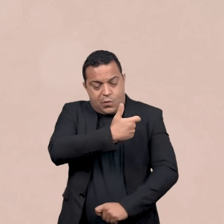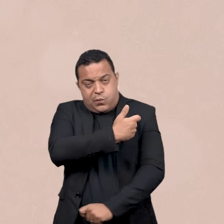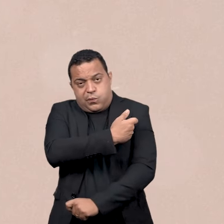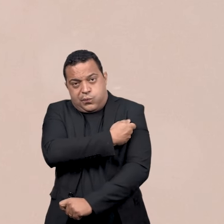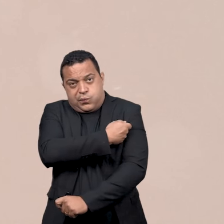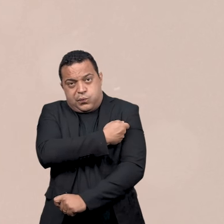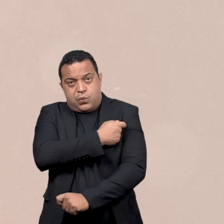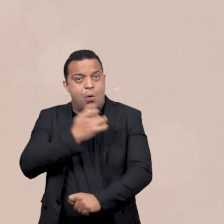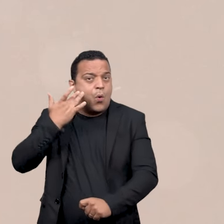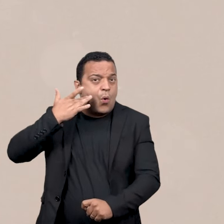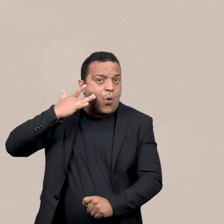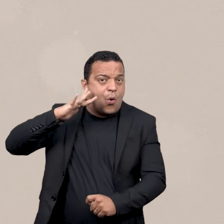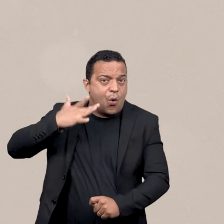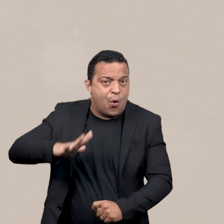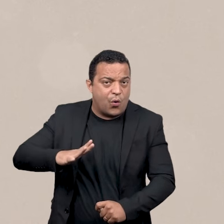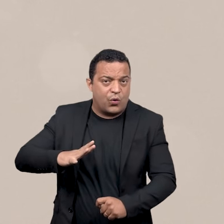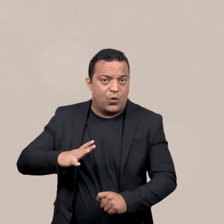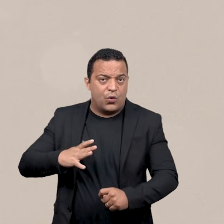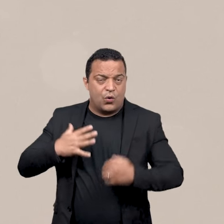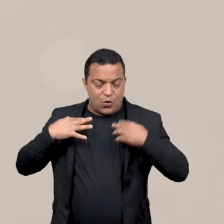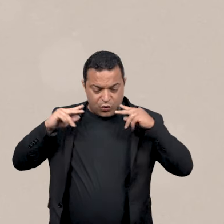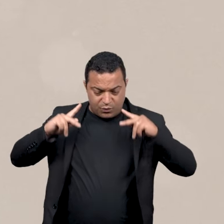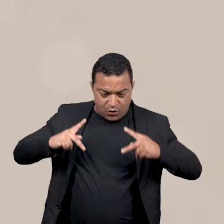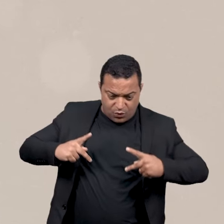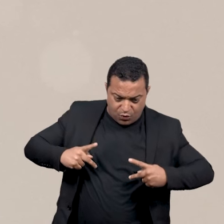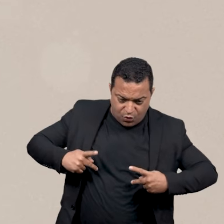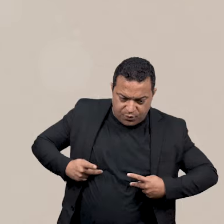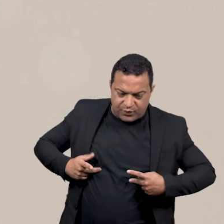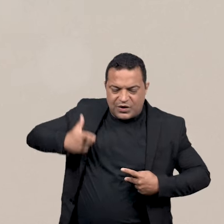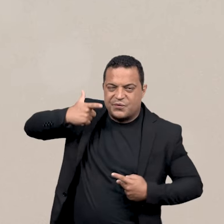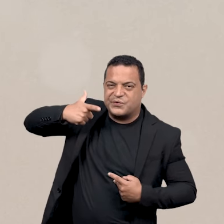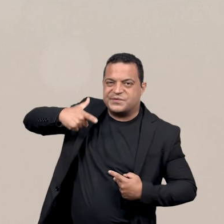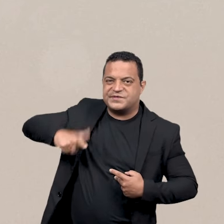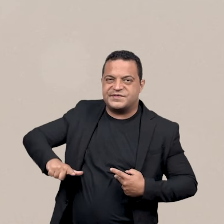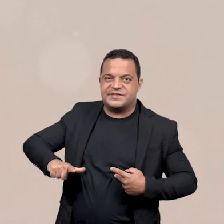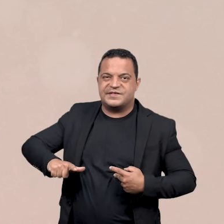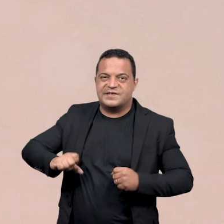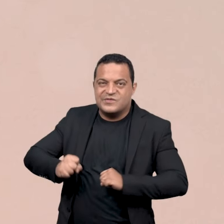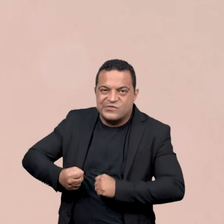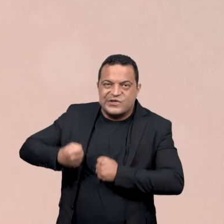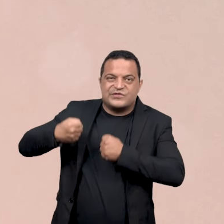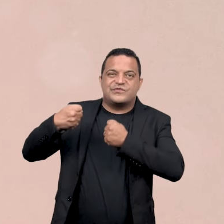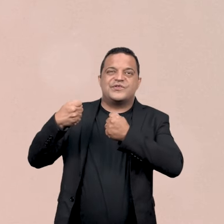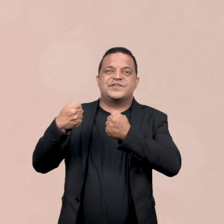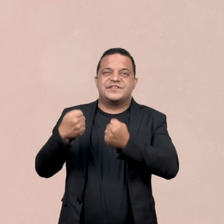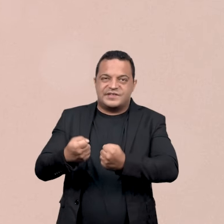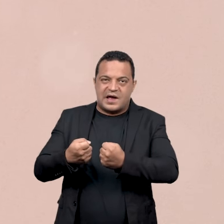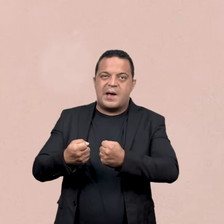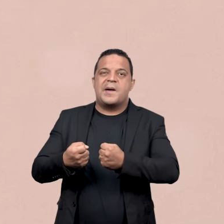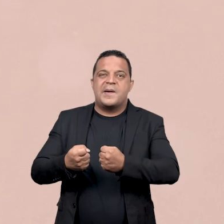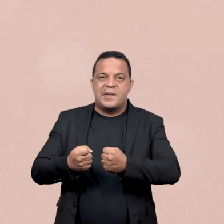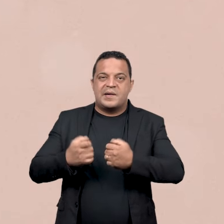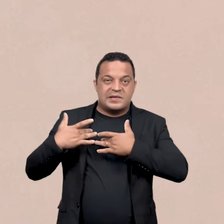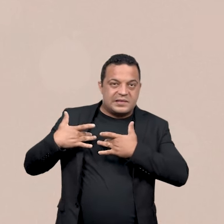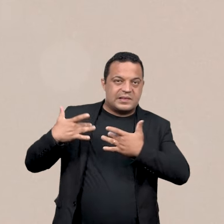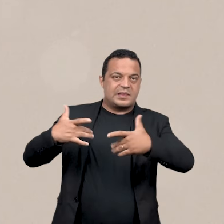trazia uma seringa e injetava pó de ouro nos meus ossos, me capacitando assim para continuar exercendo as minhas funções. Só